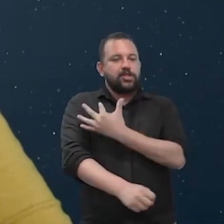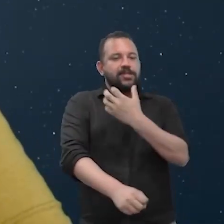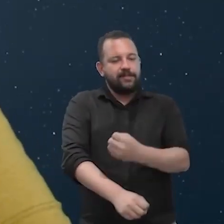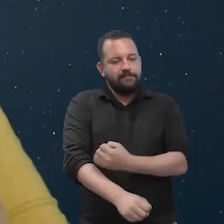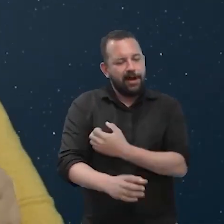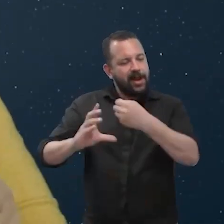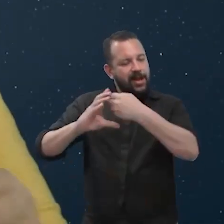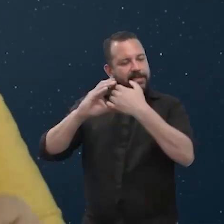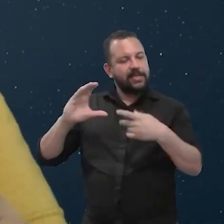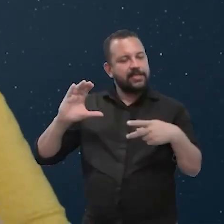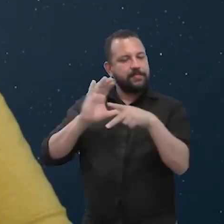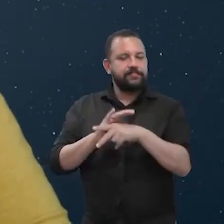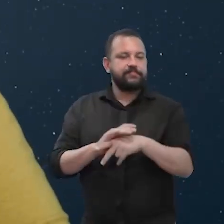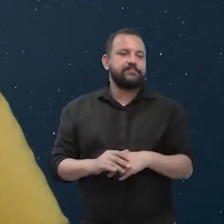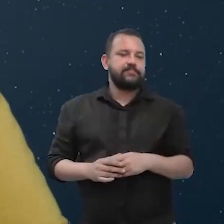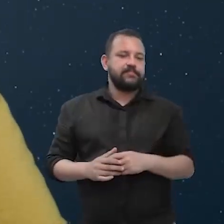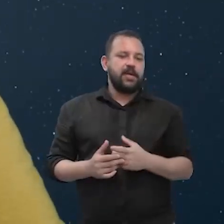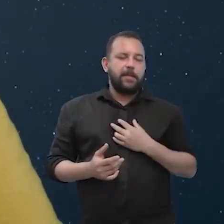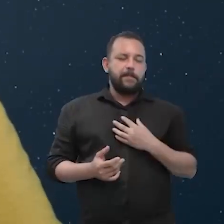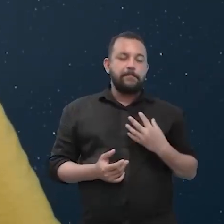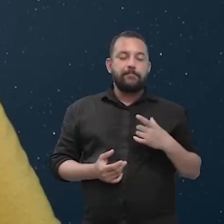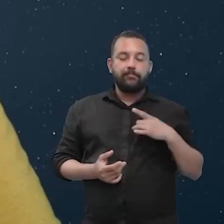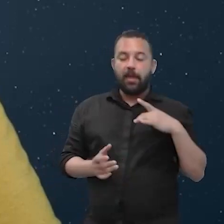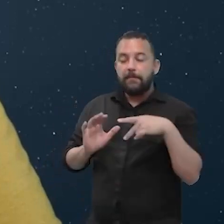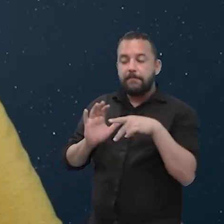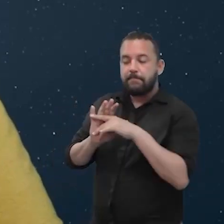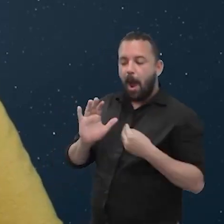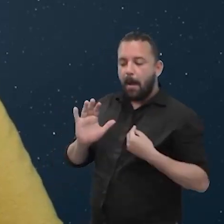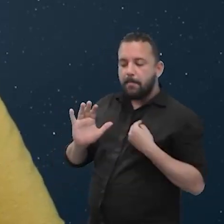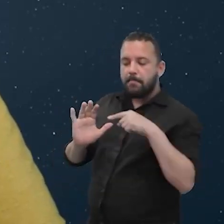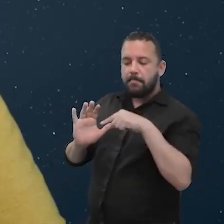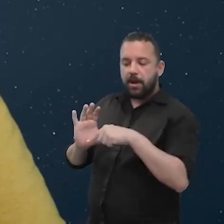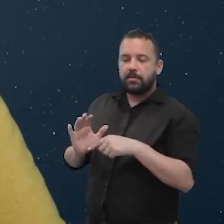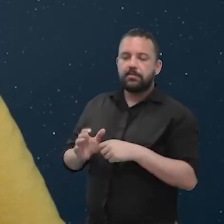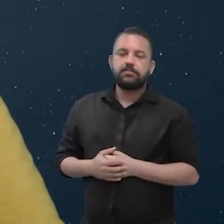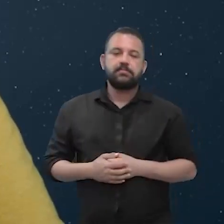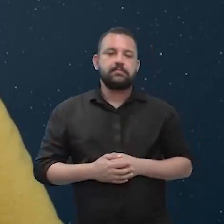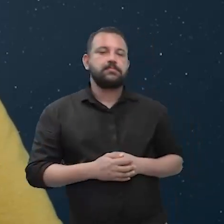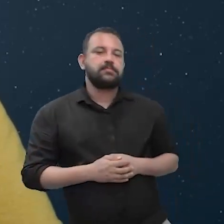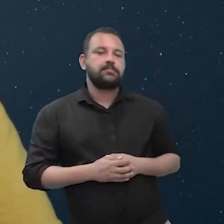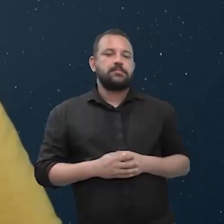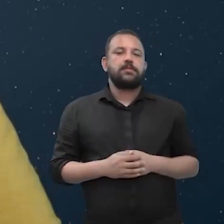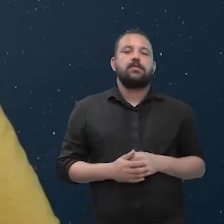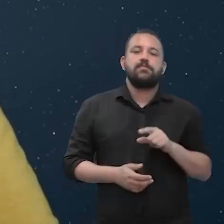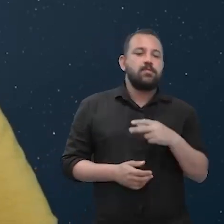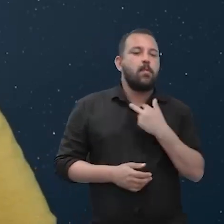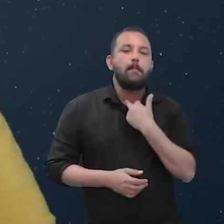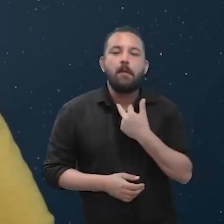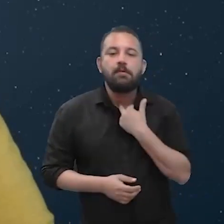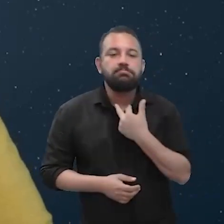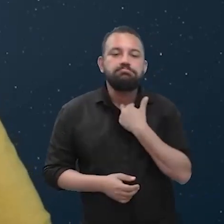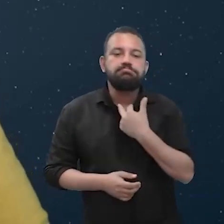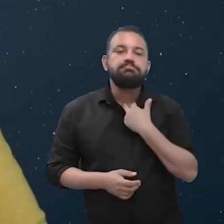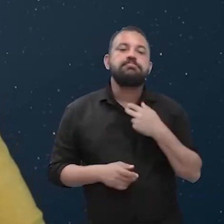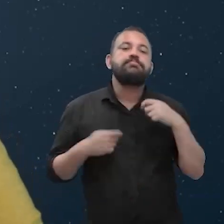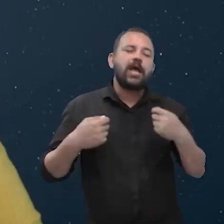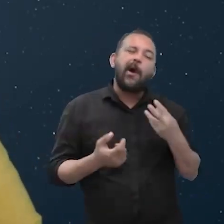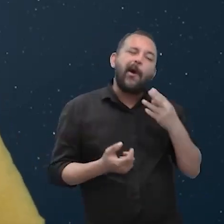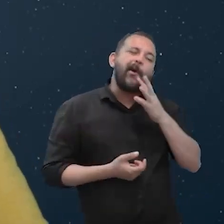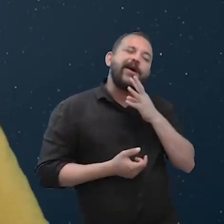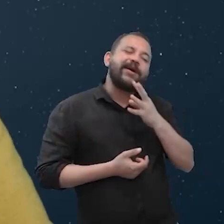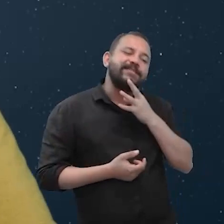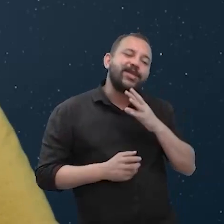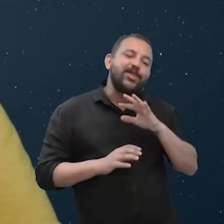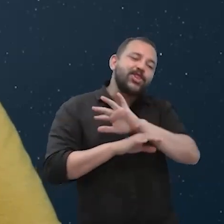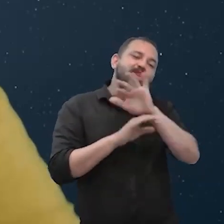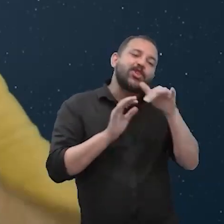características presentes. Você tem que perceber essas características. Ok? Você não pode deixar, você tem que conhecer todas as características